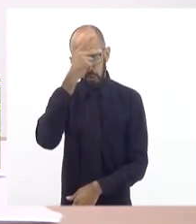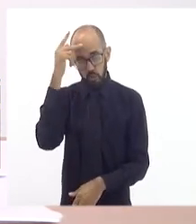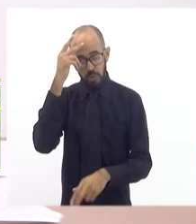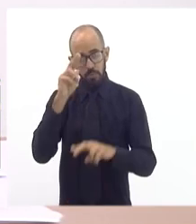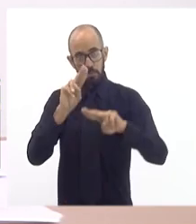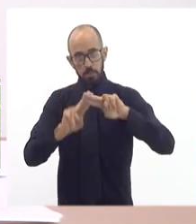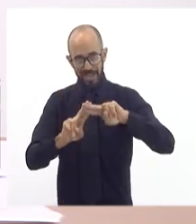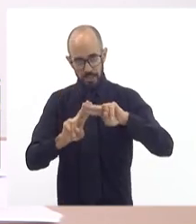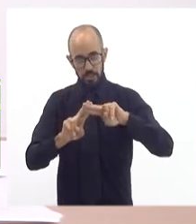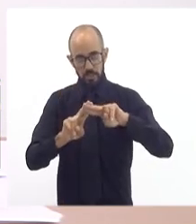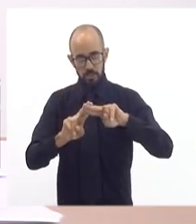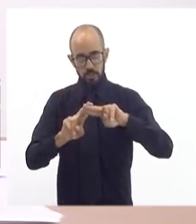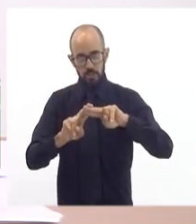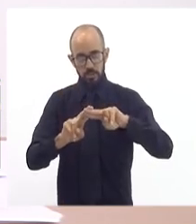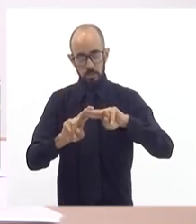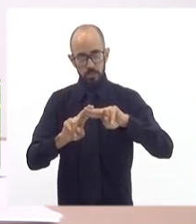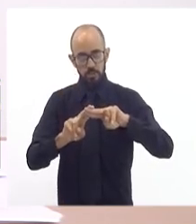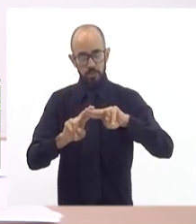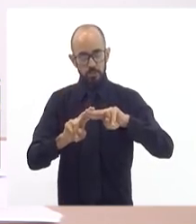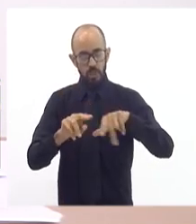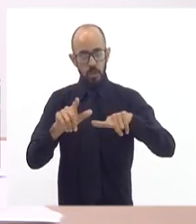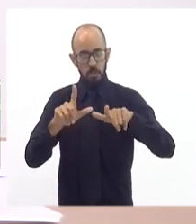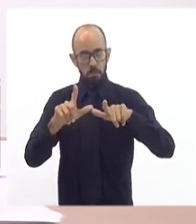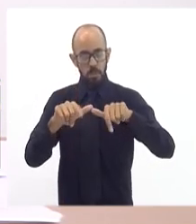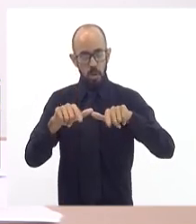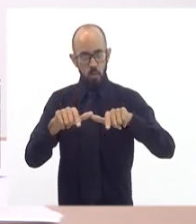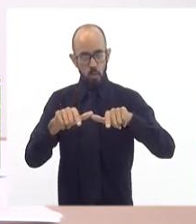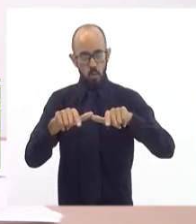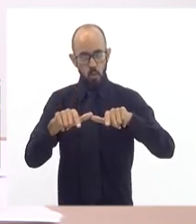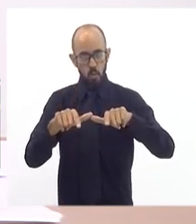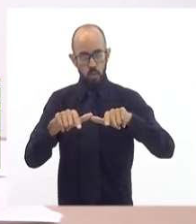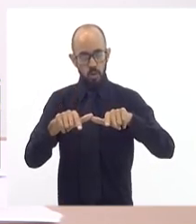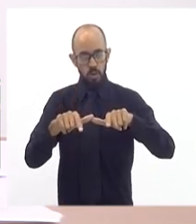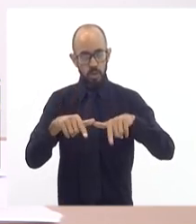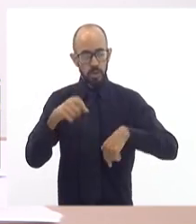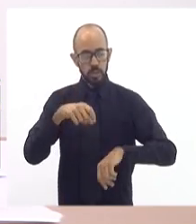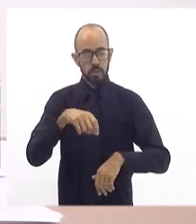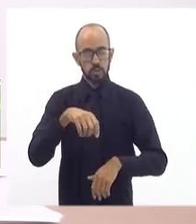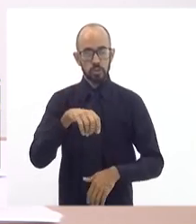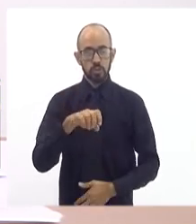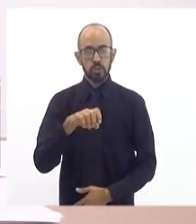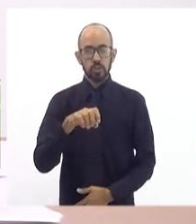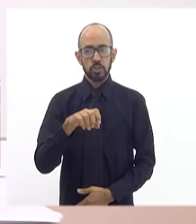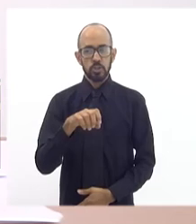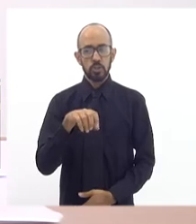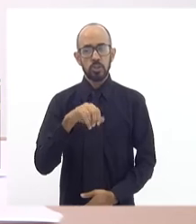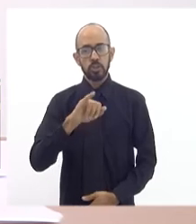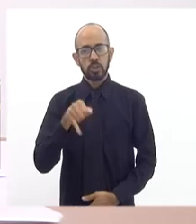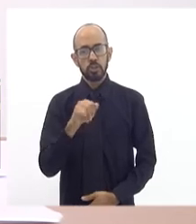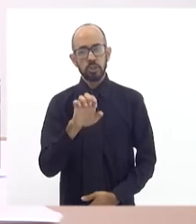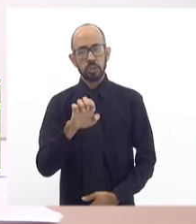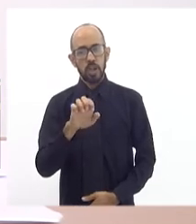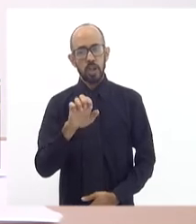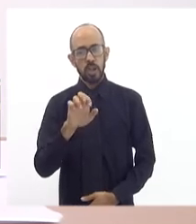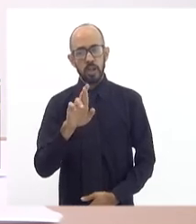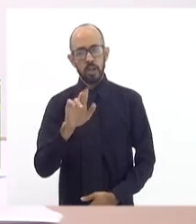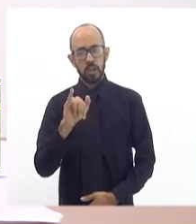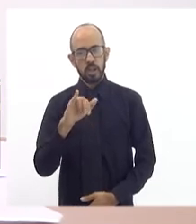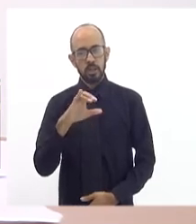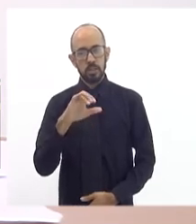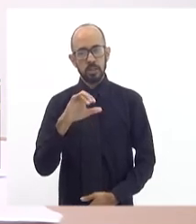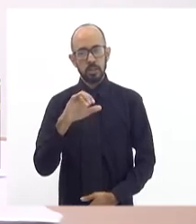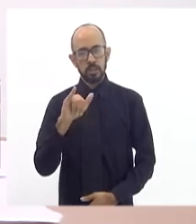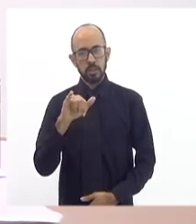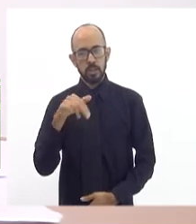mil pessoas presas no sistema carcerário lá no complexo chamado de Gericinó que também fica na nossa região da zona leste só quis